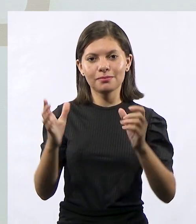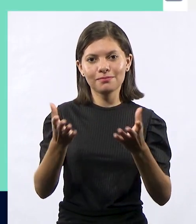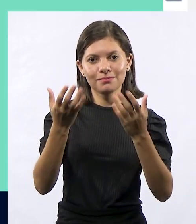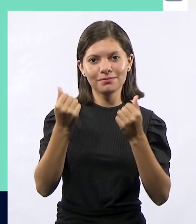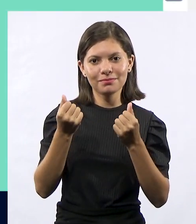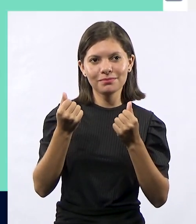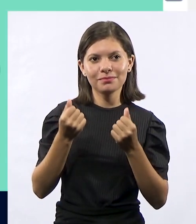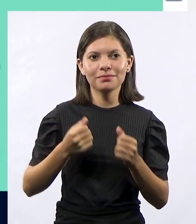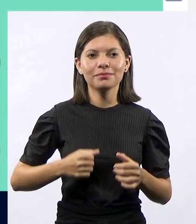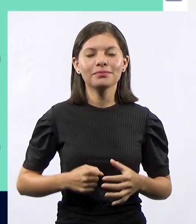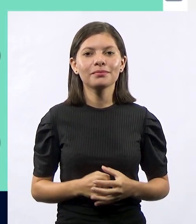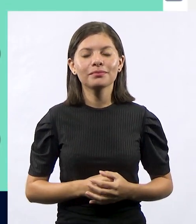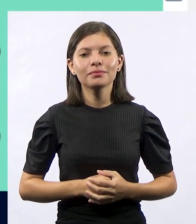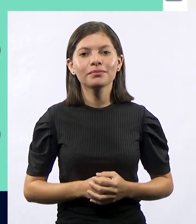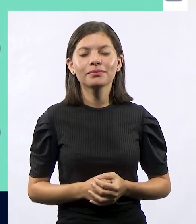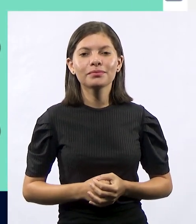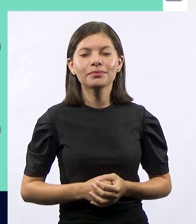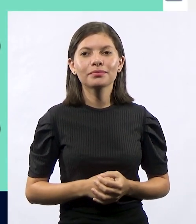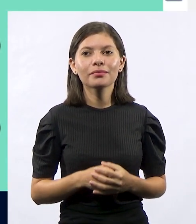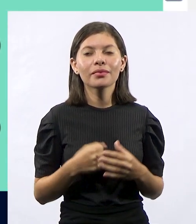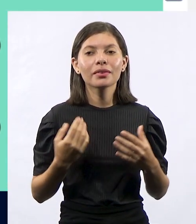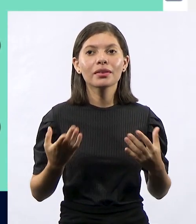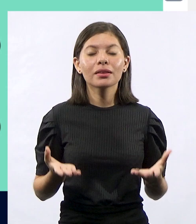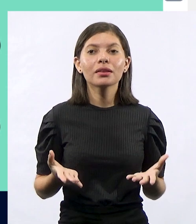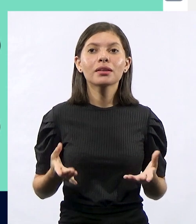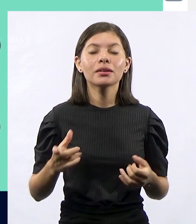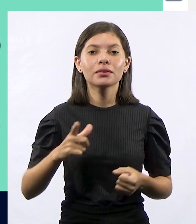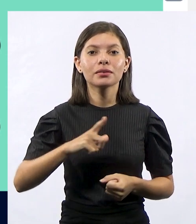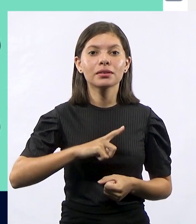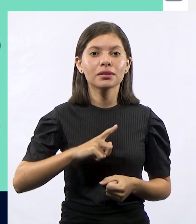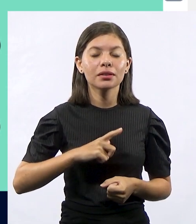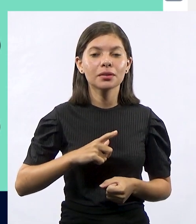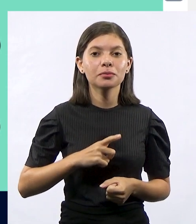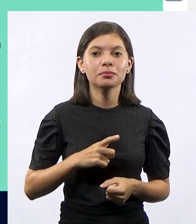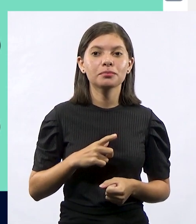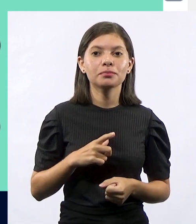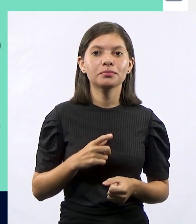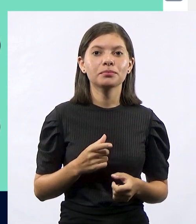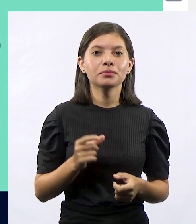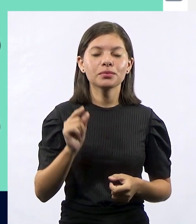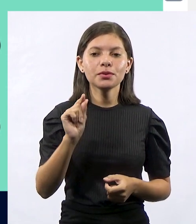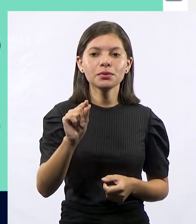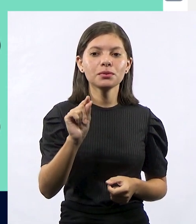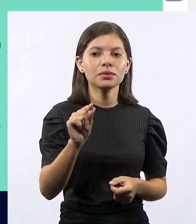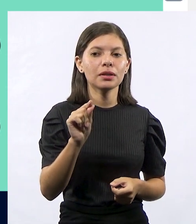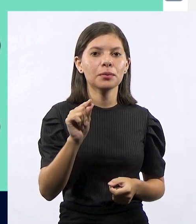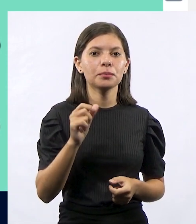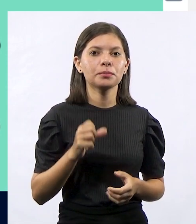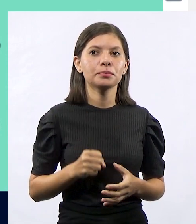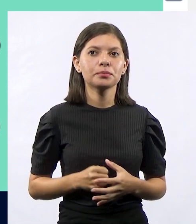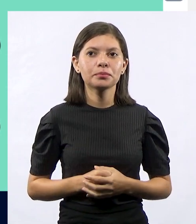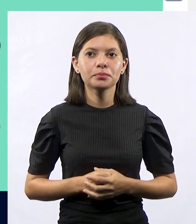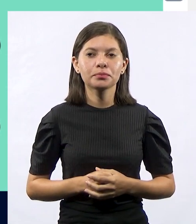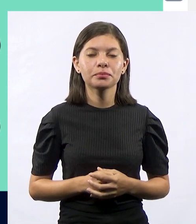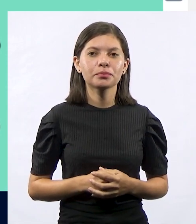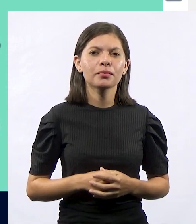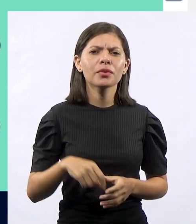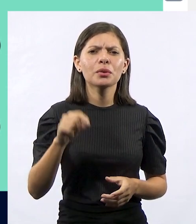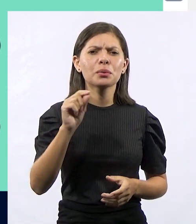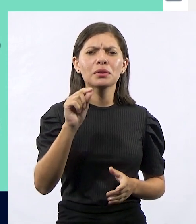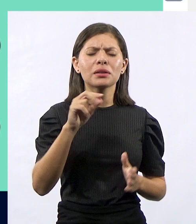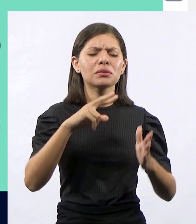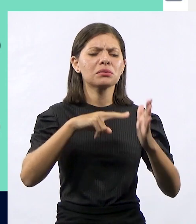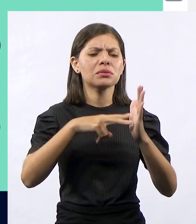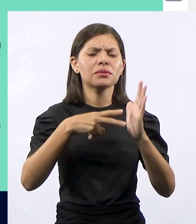na tela. Vem comigo. Então, a gente tem, além desses princípios, os da